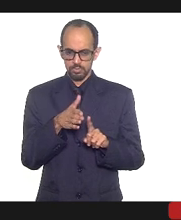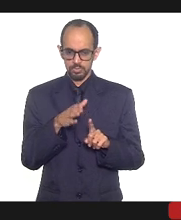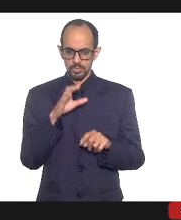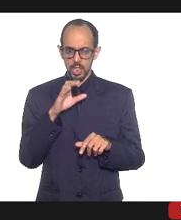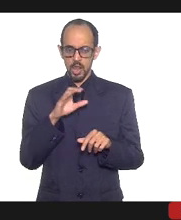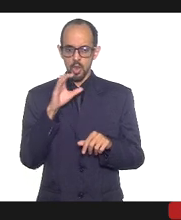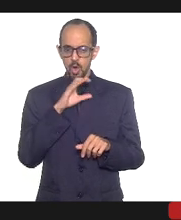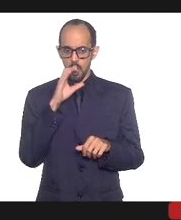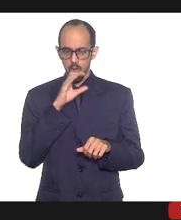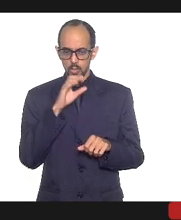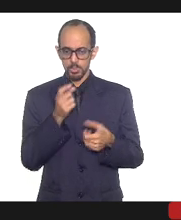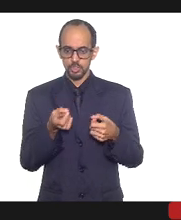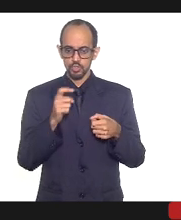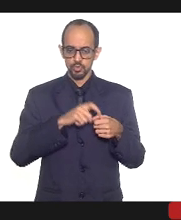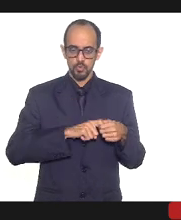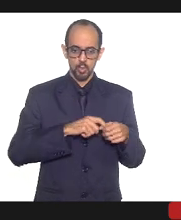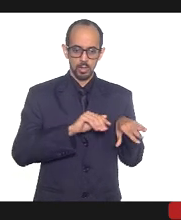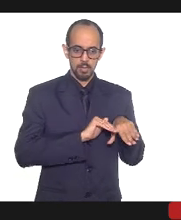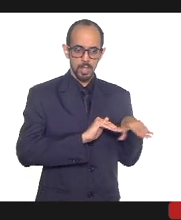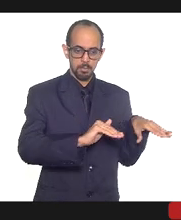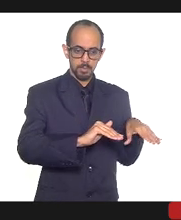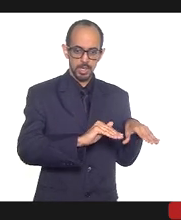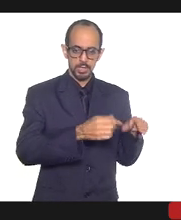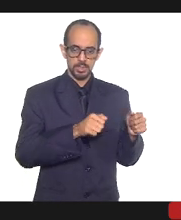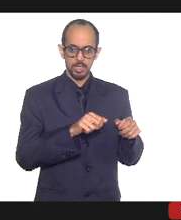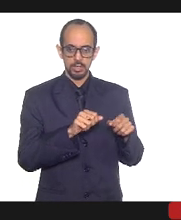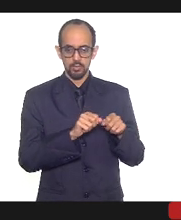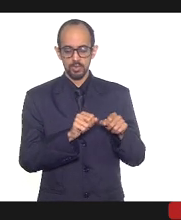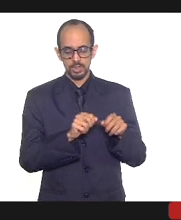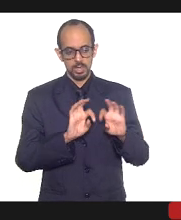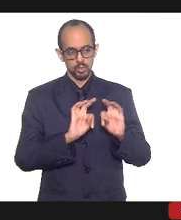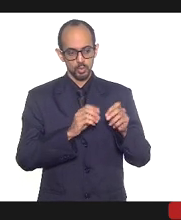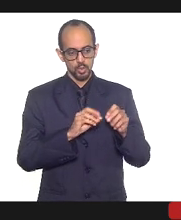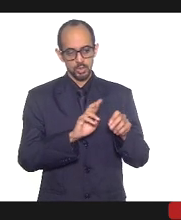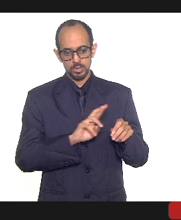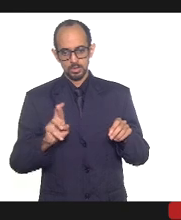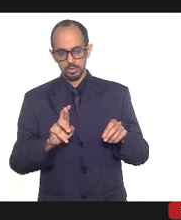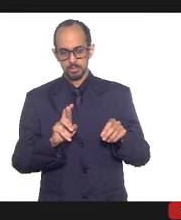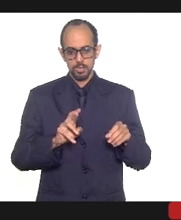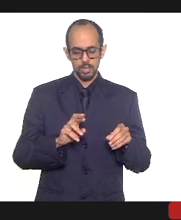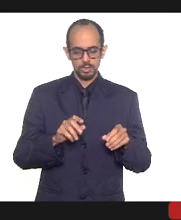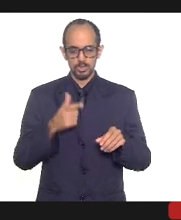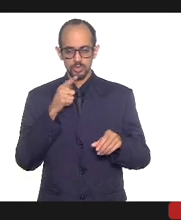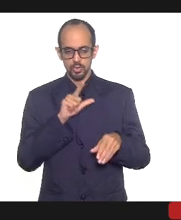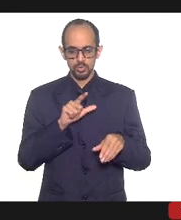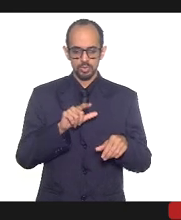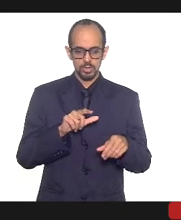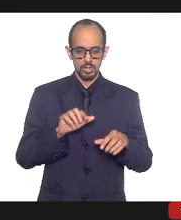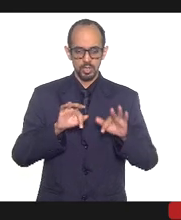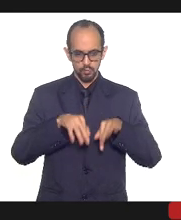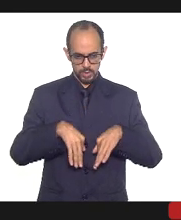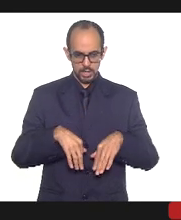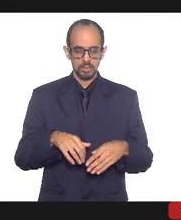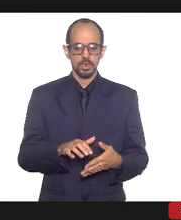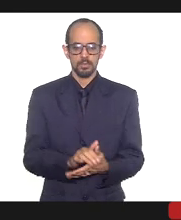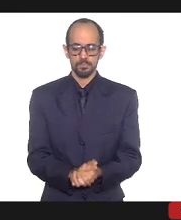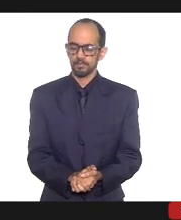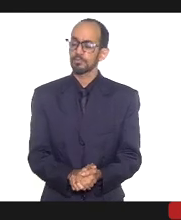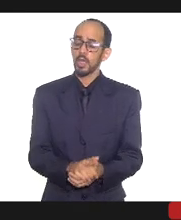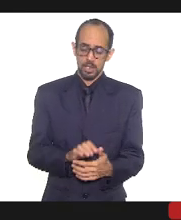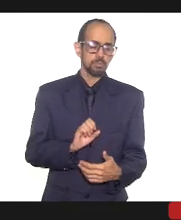mesa e tentar fazer os encaminhamentos que a gente pretende amarrar de uma forma mais pormenorizada. Pois